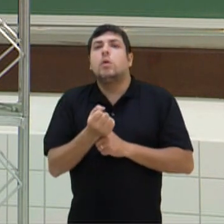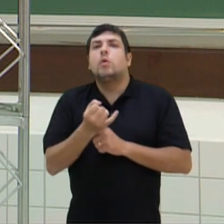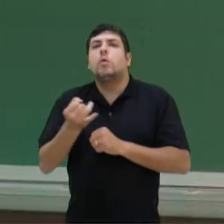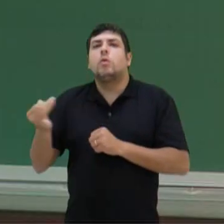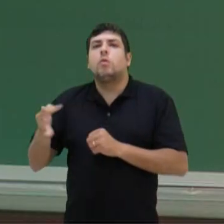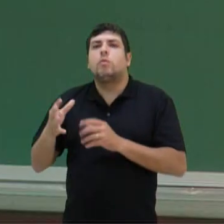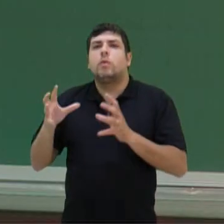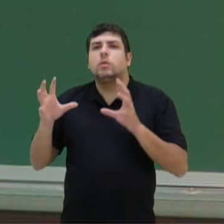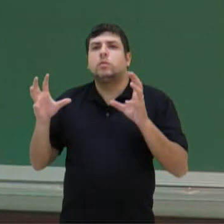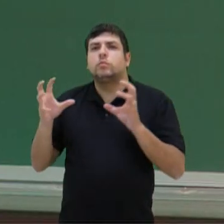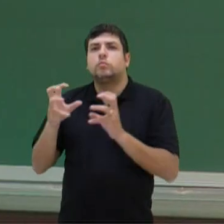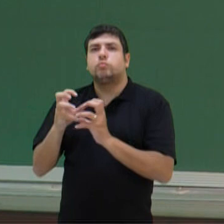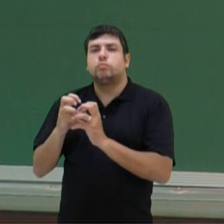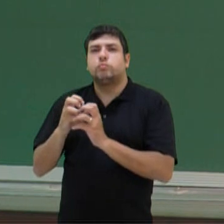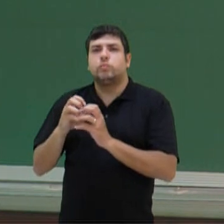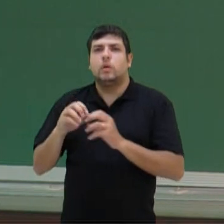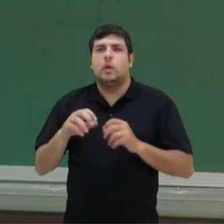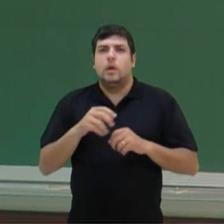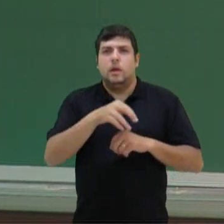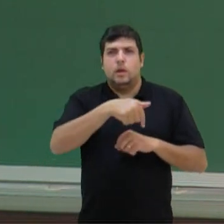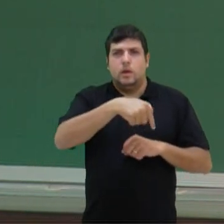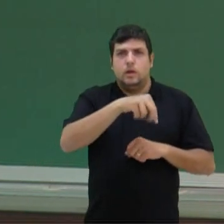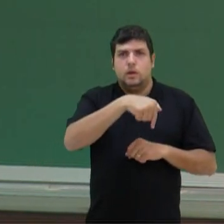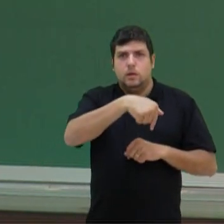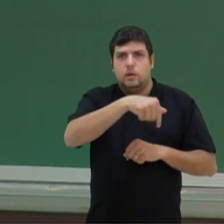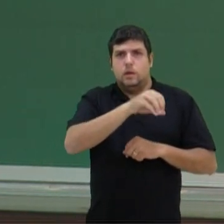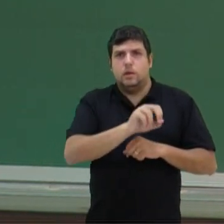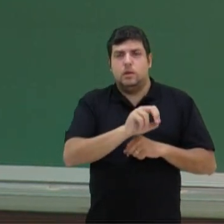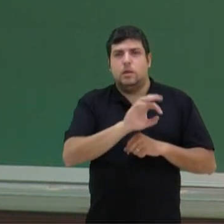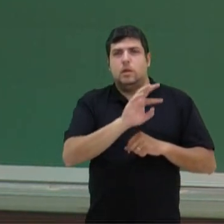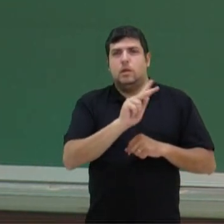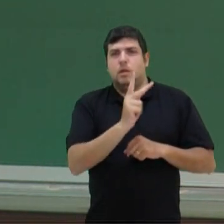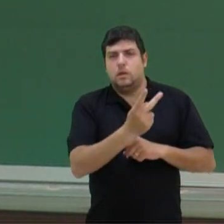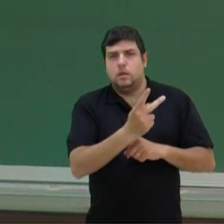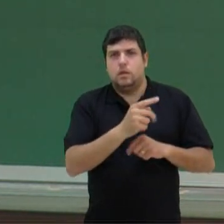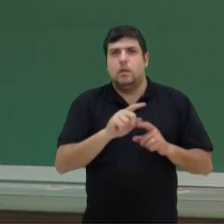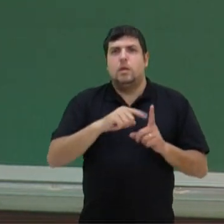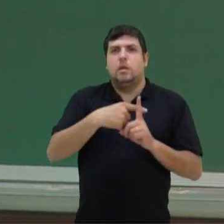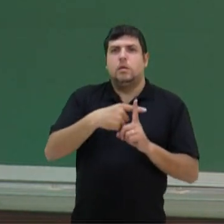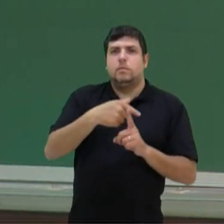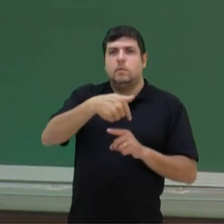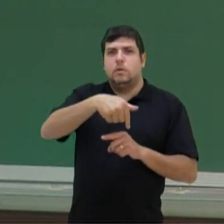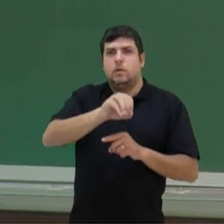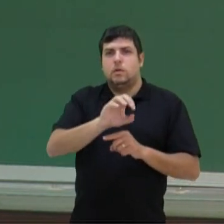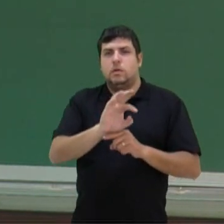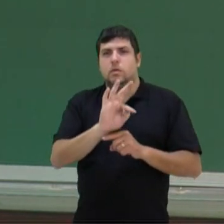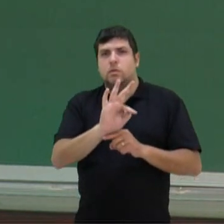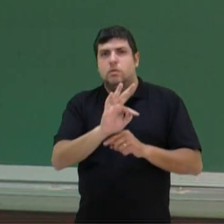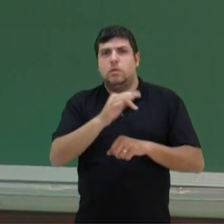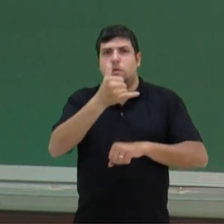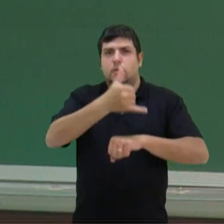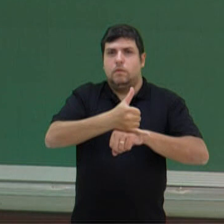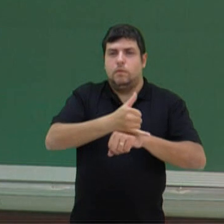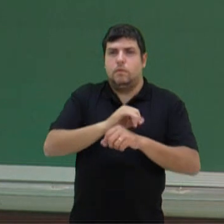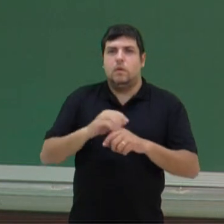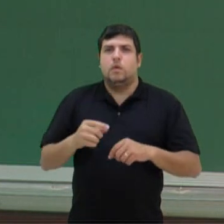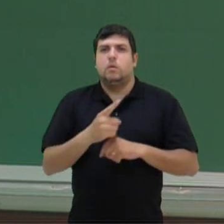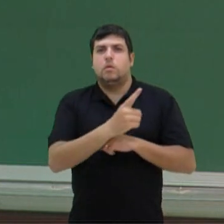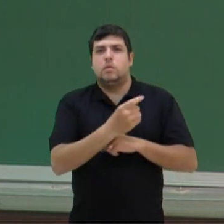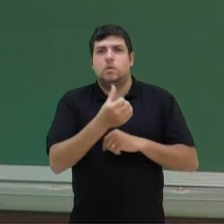ter. 70 toneladas de hematita e quantas toneladas de ferro eu vou obter a partir disso, tá? Então, 160 vezes x é